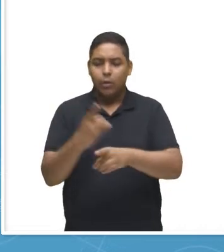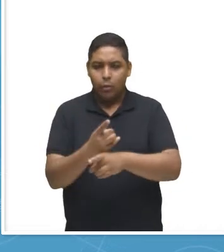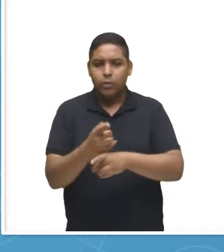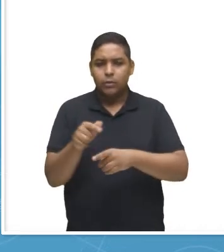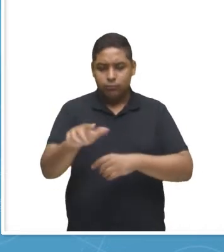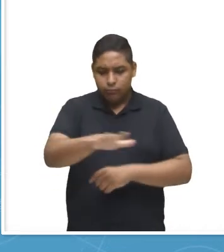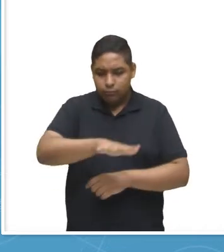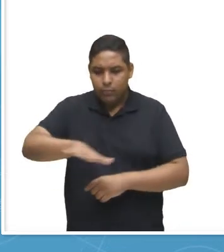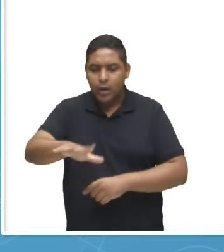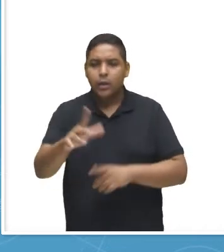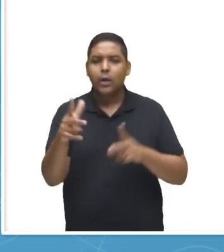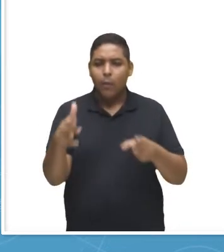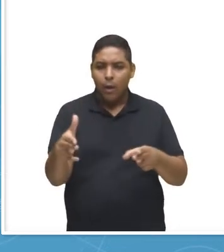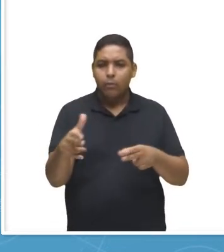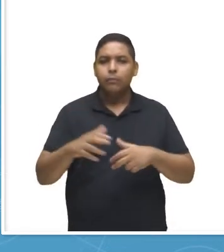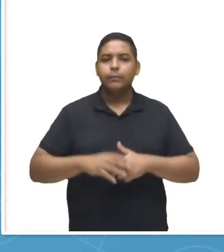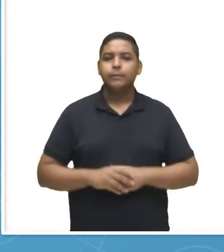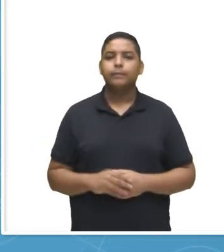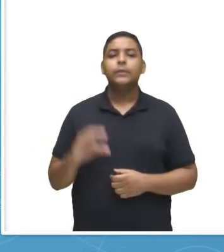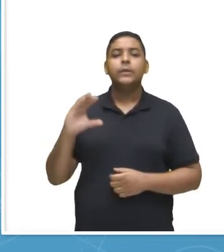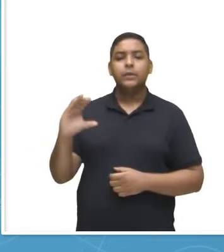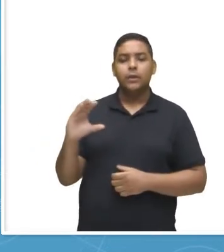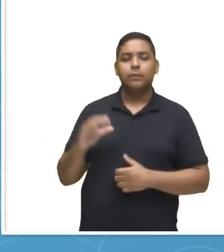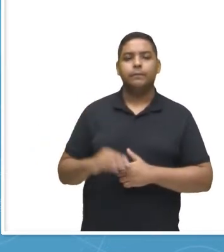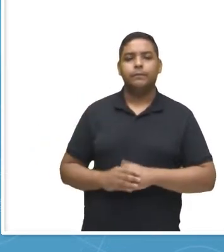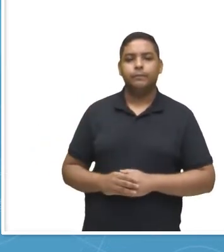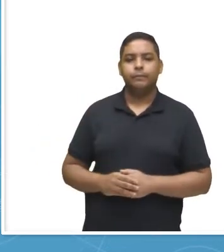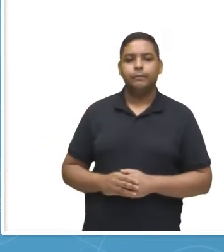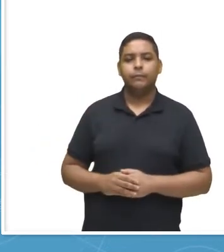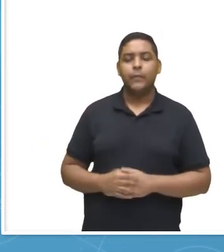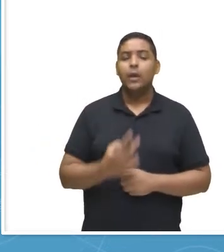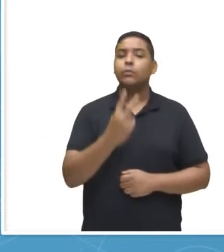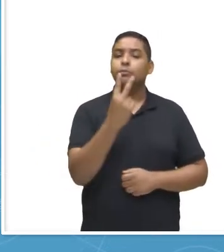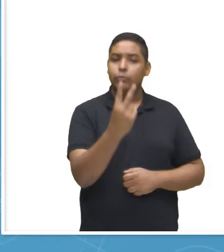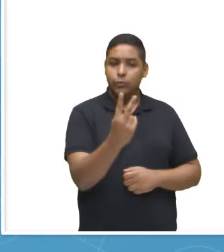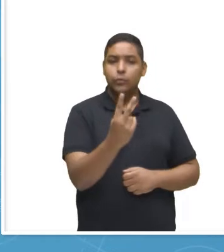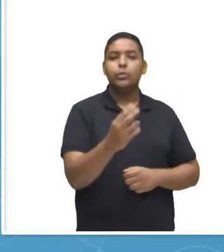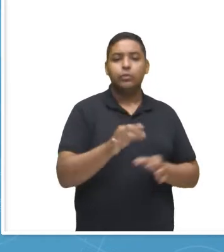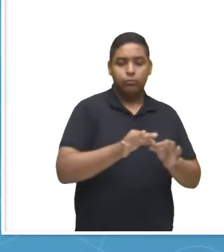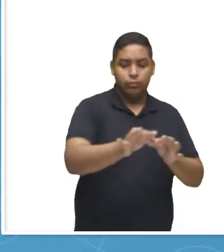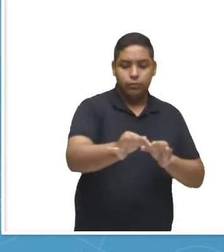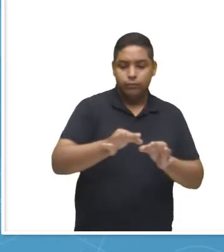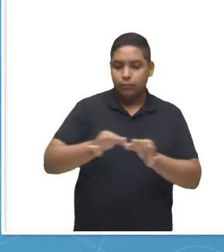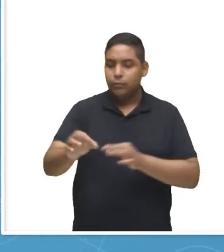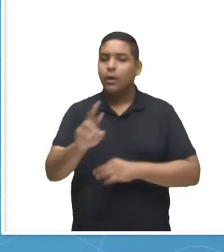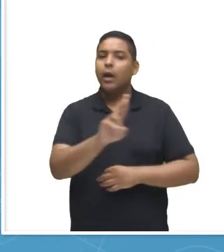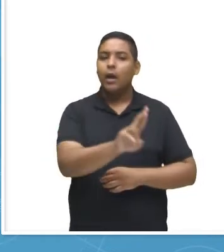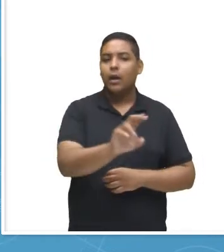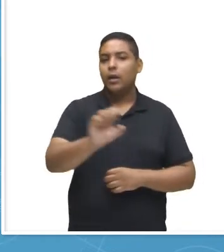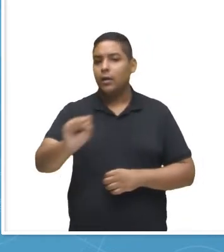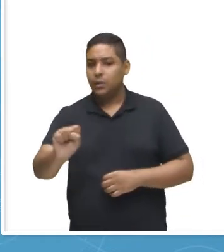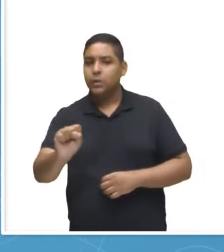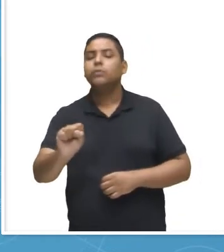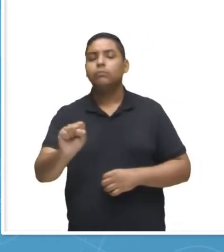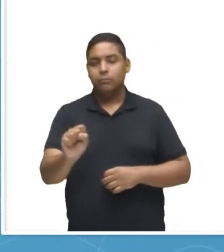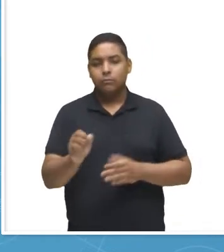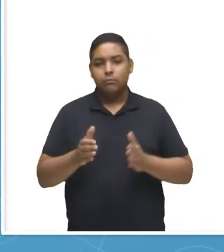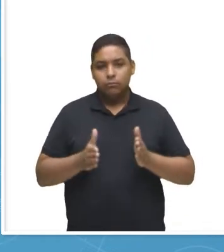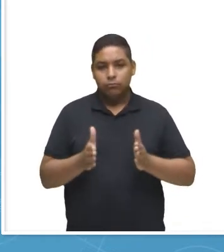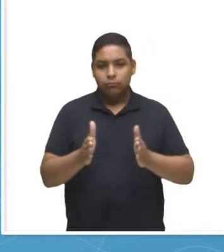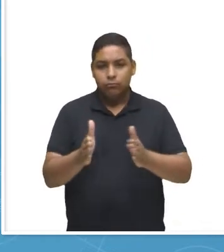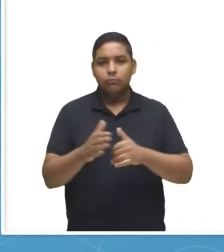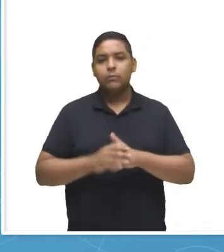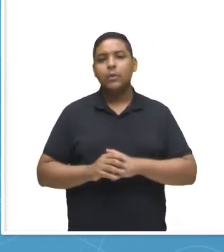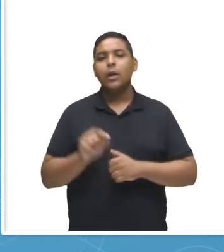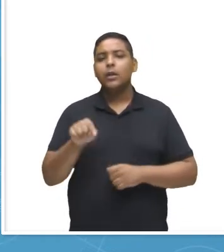plano. Letra C. Dada duas retas RS coincidentes, elas possuem apenas